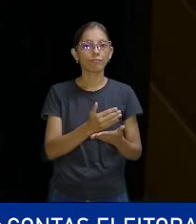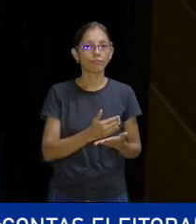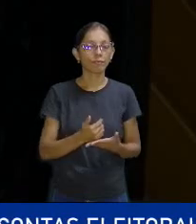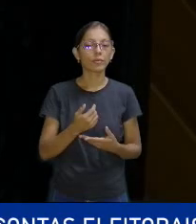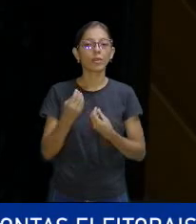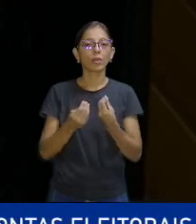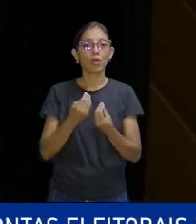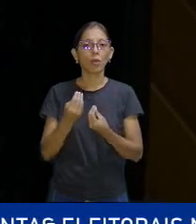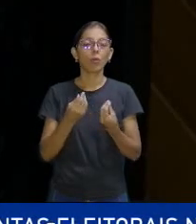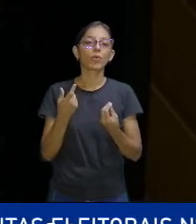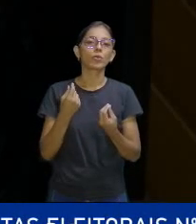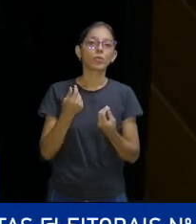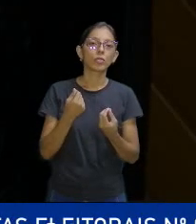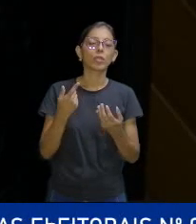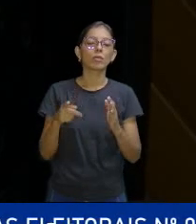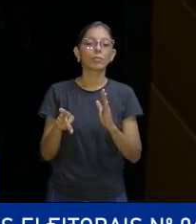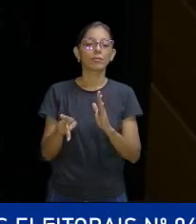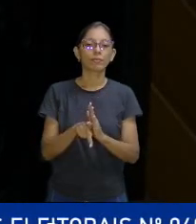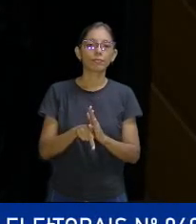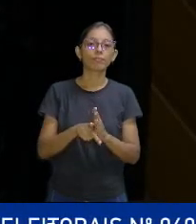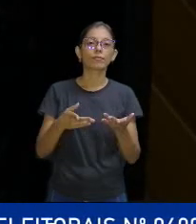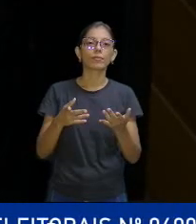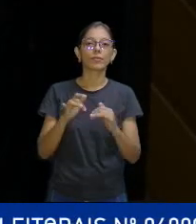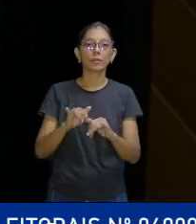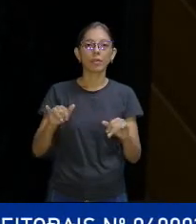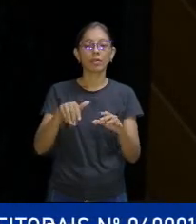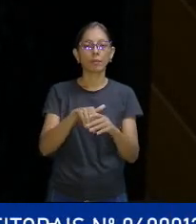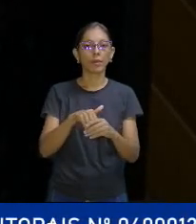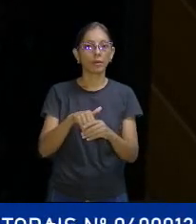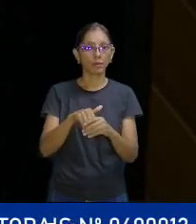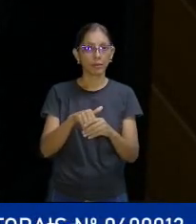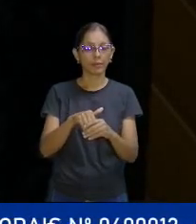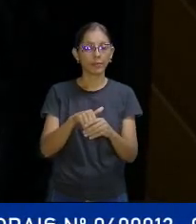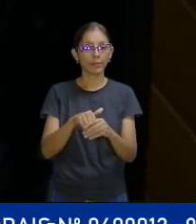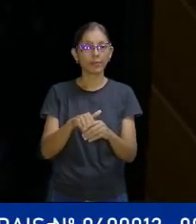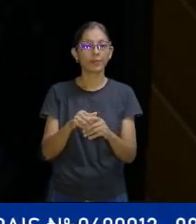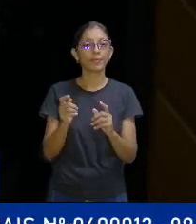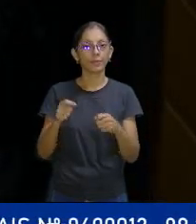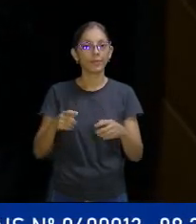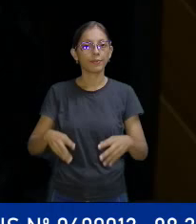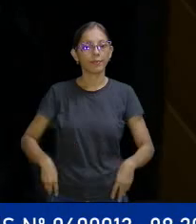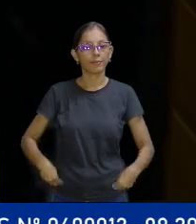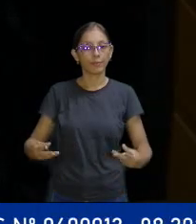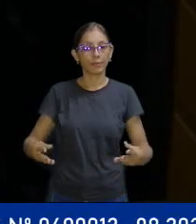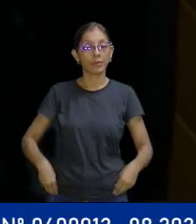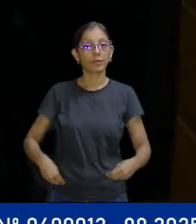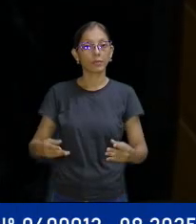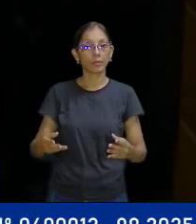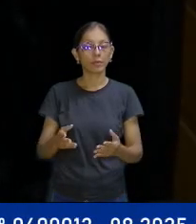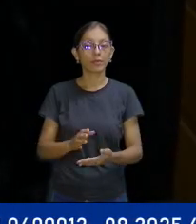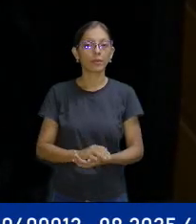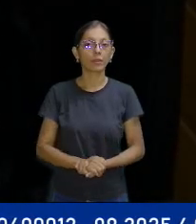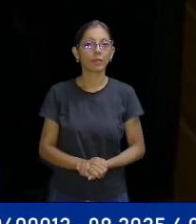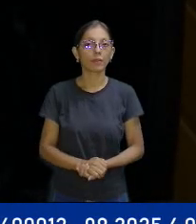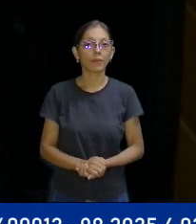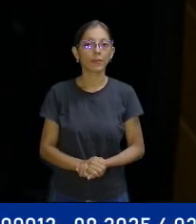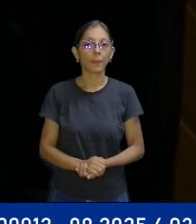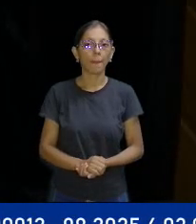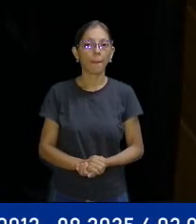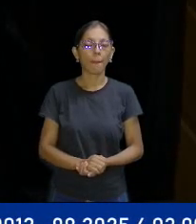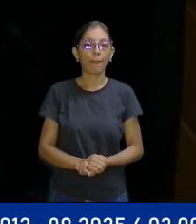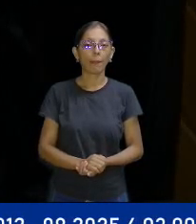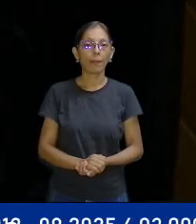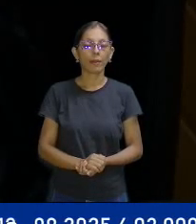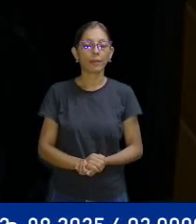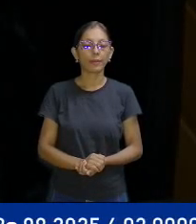aplicação dos recursos utilizados em campanhas eleitorais, conforme previsto na legislação eleitoral vigente.